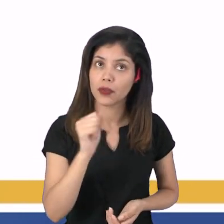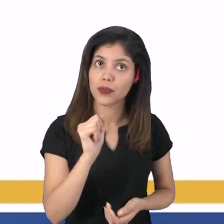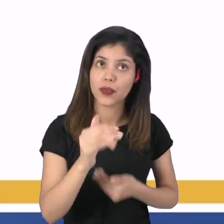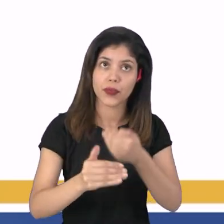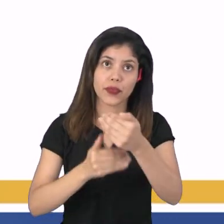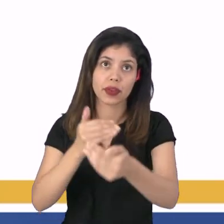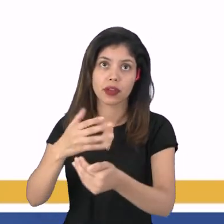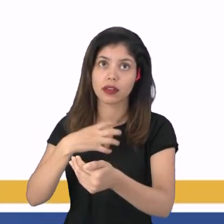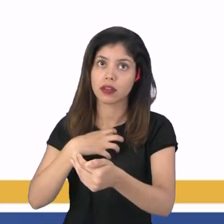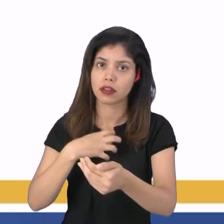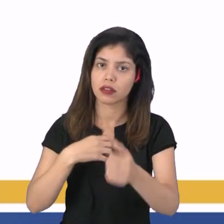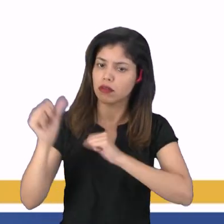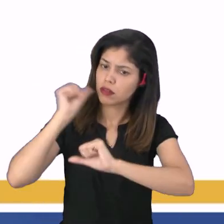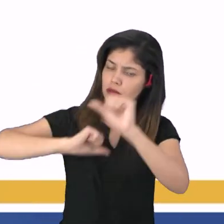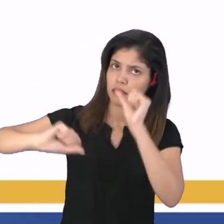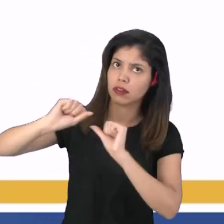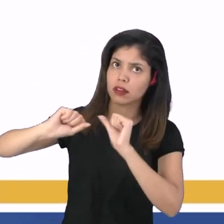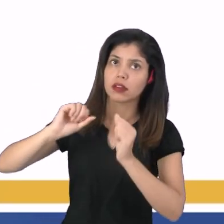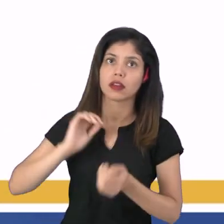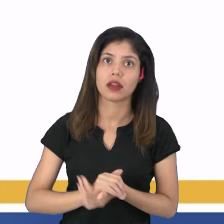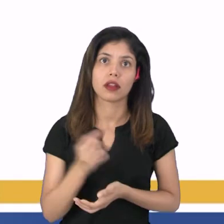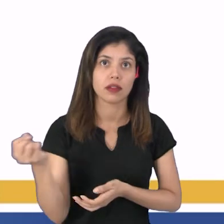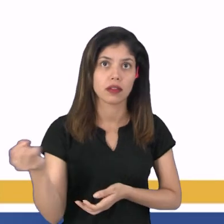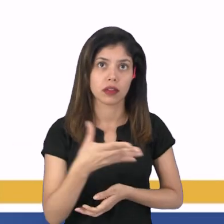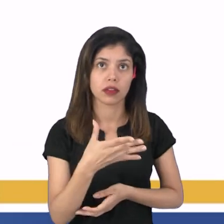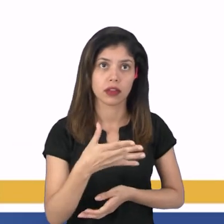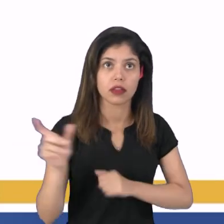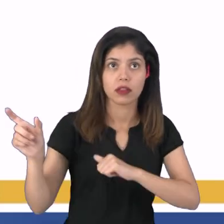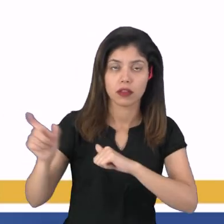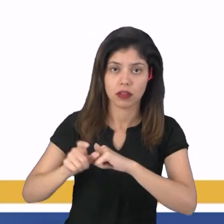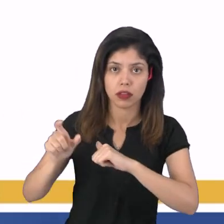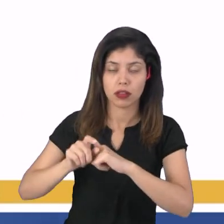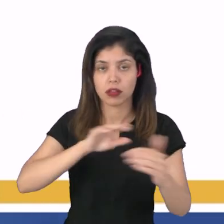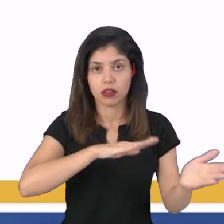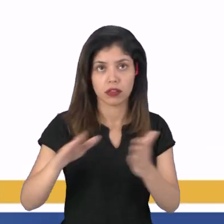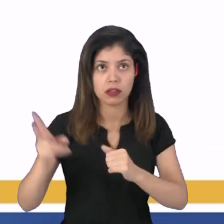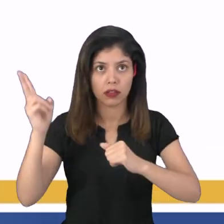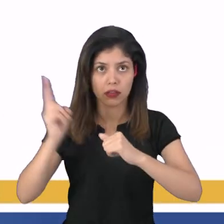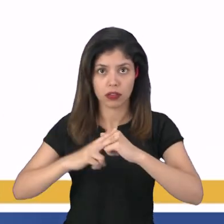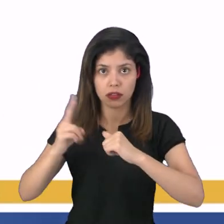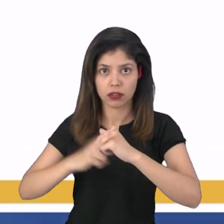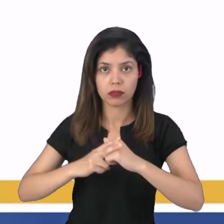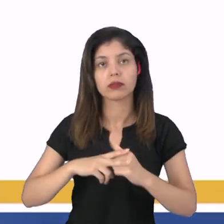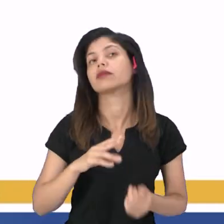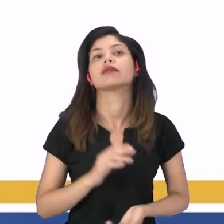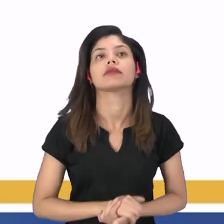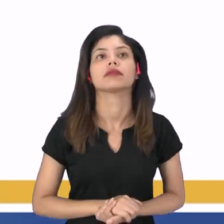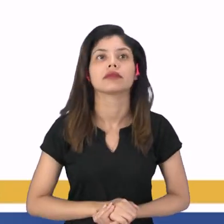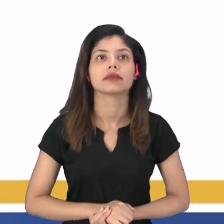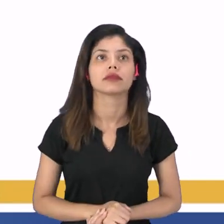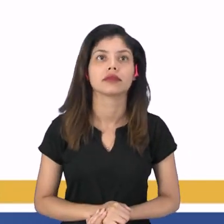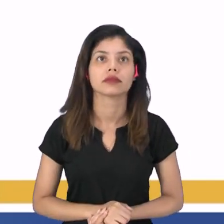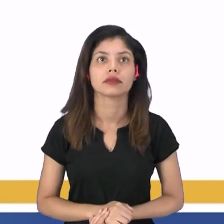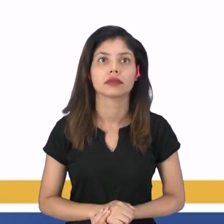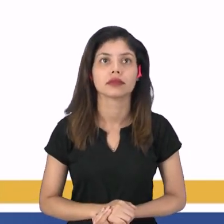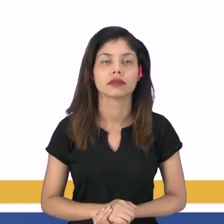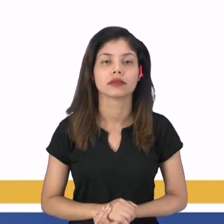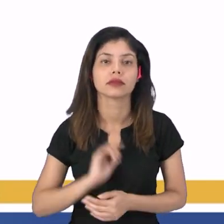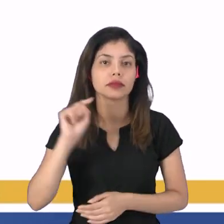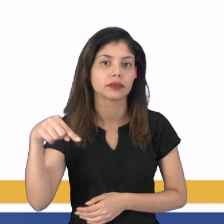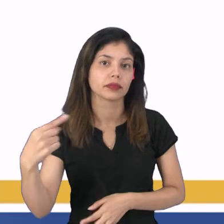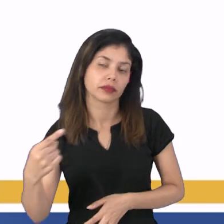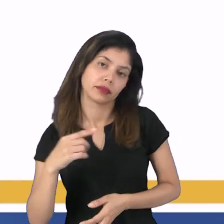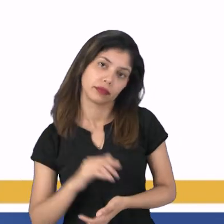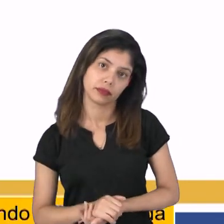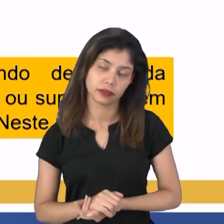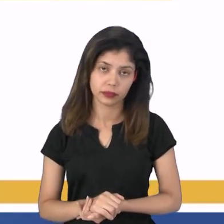não procede em sentido inverso. Ela forma um substantivo a partir de um verbo. Vamos para a